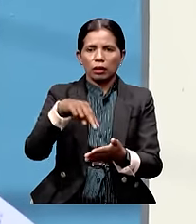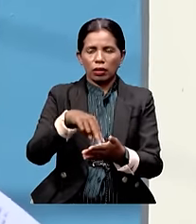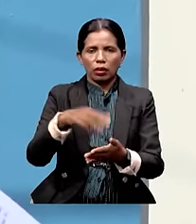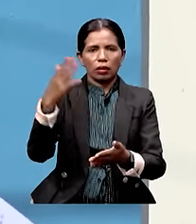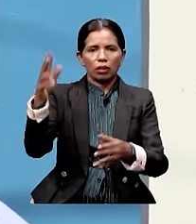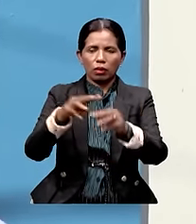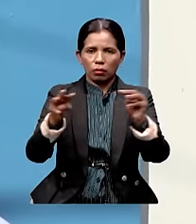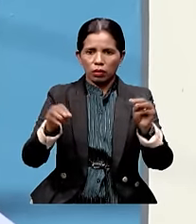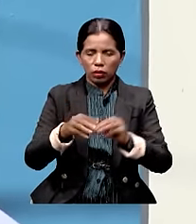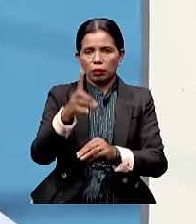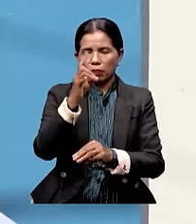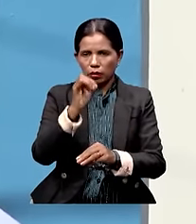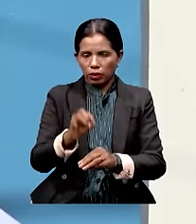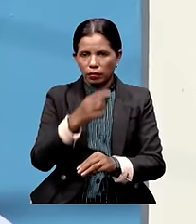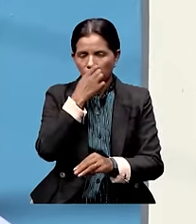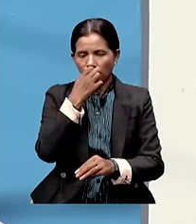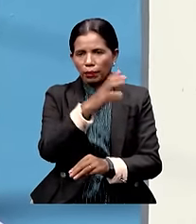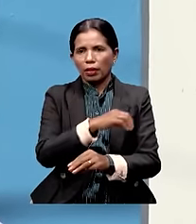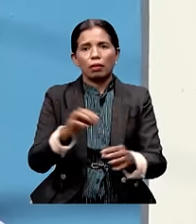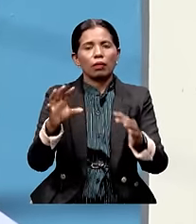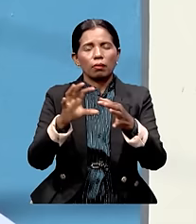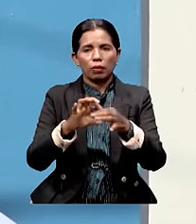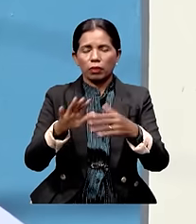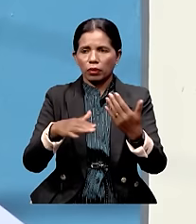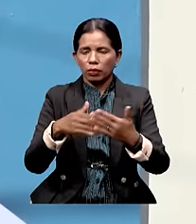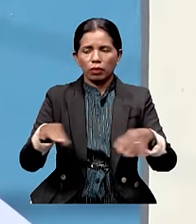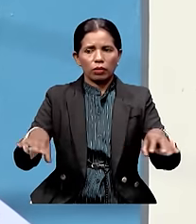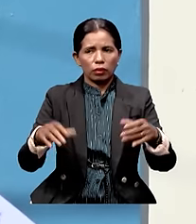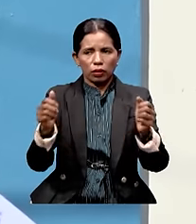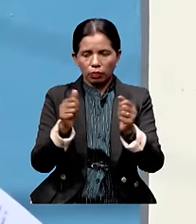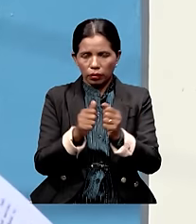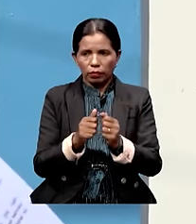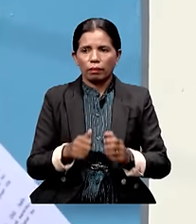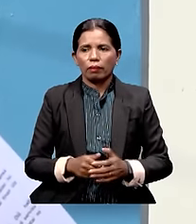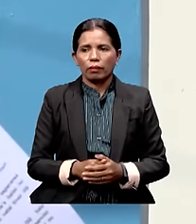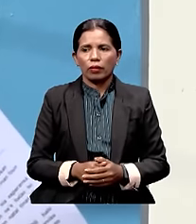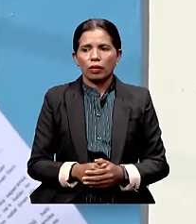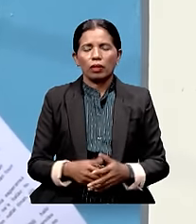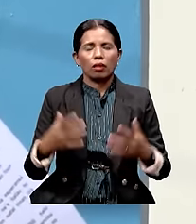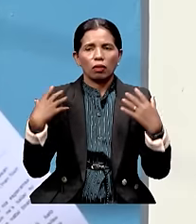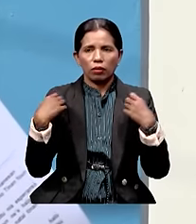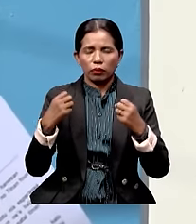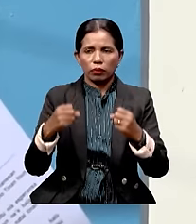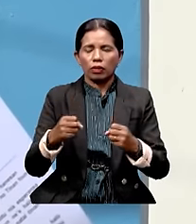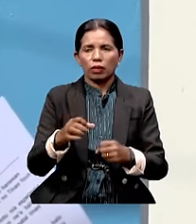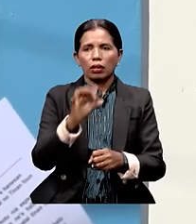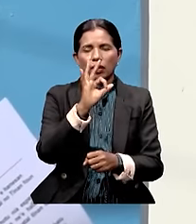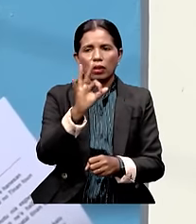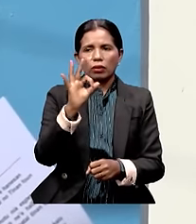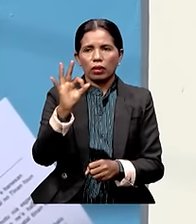a municipio de Ili. Pa membro sira toma que serviço a mutu ho força amigas efi